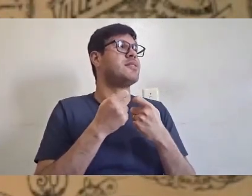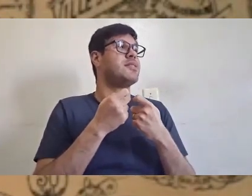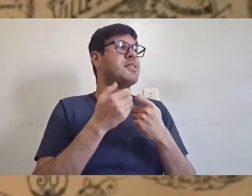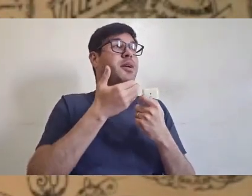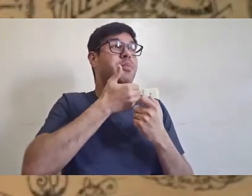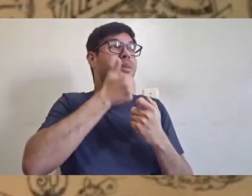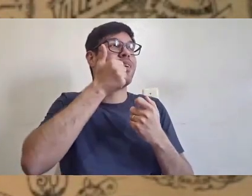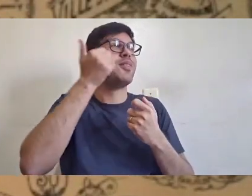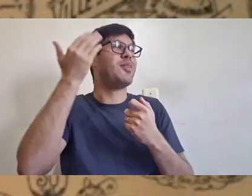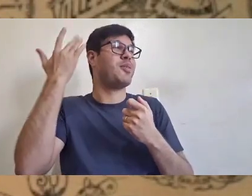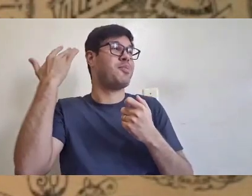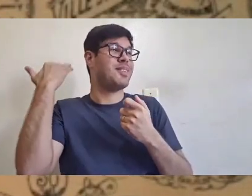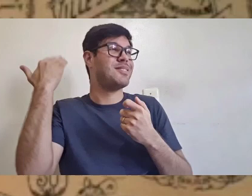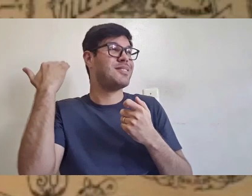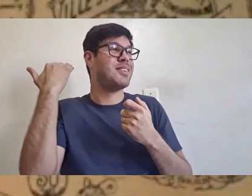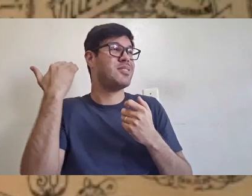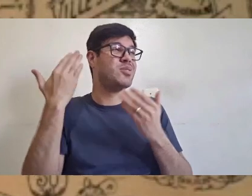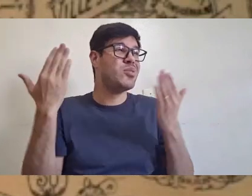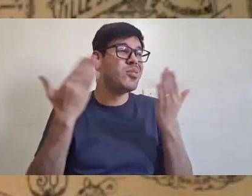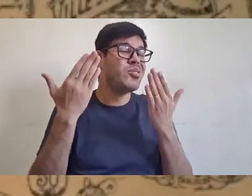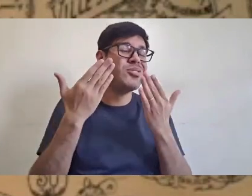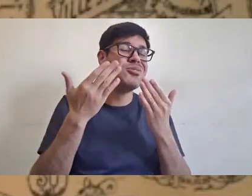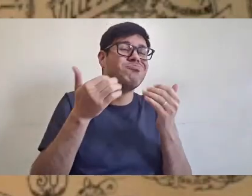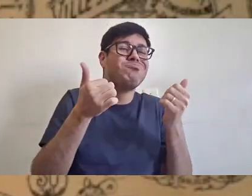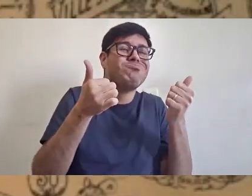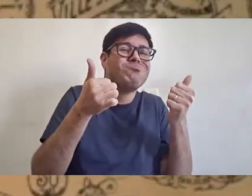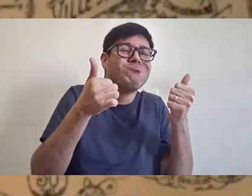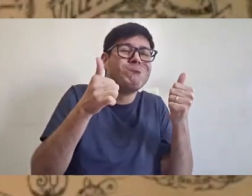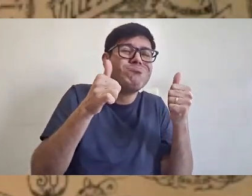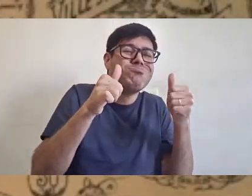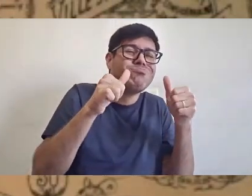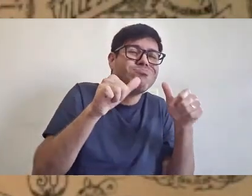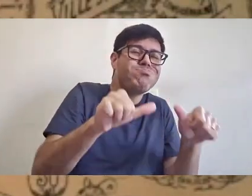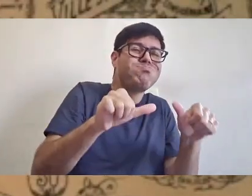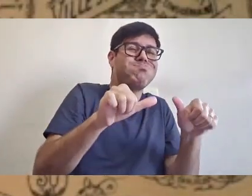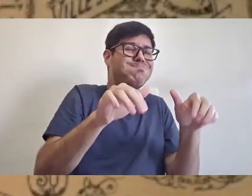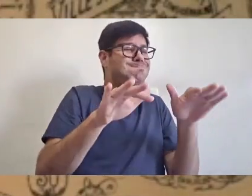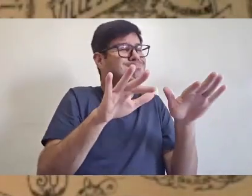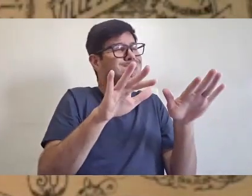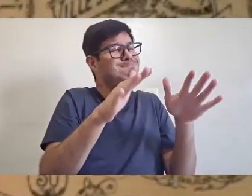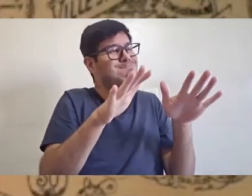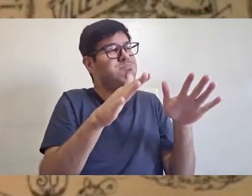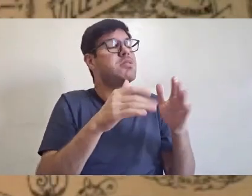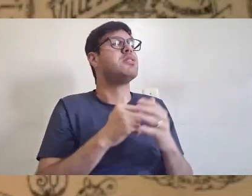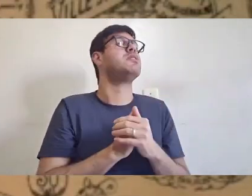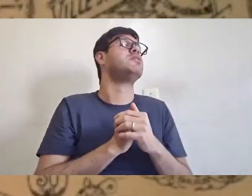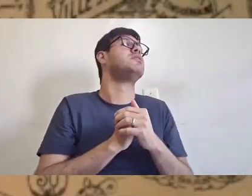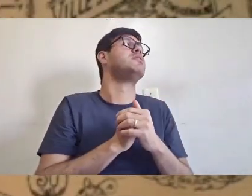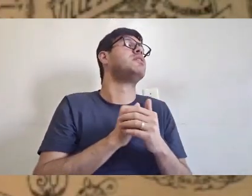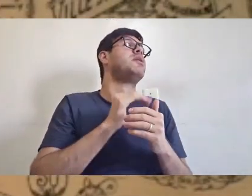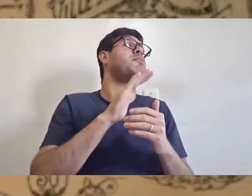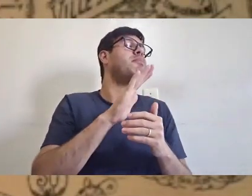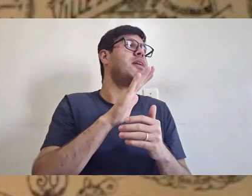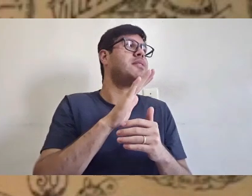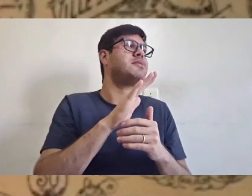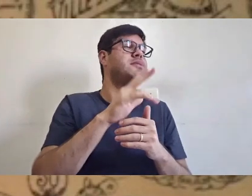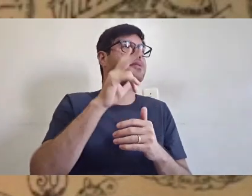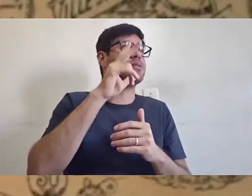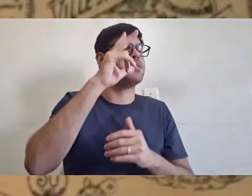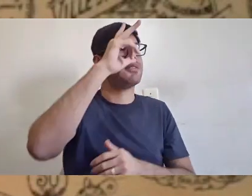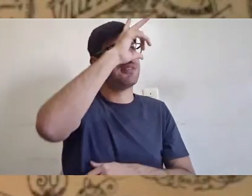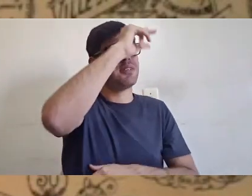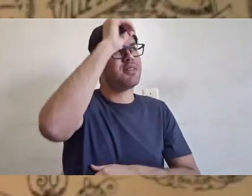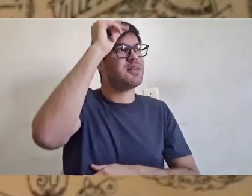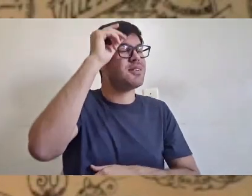economicamente, já teve bem melhor do que está hoje, mas, né, principalmente a